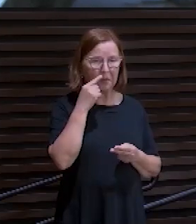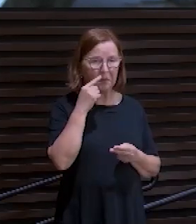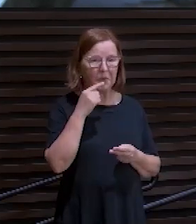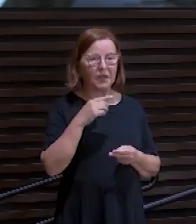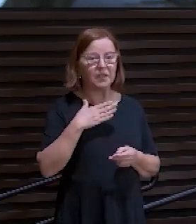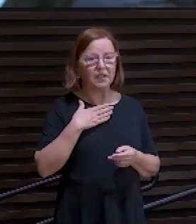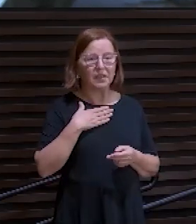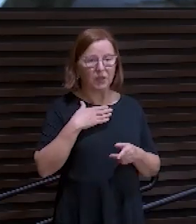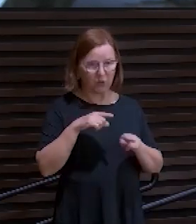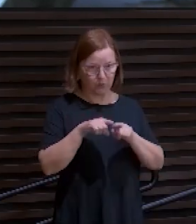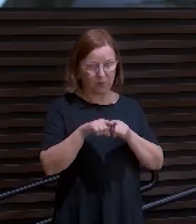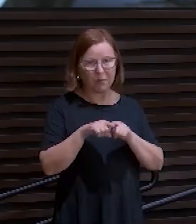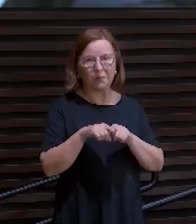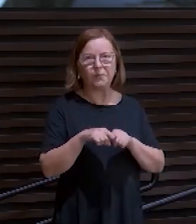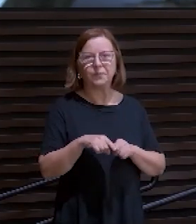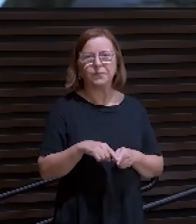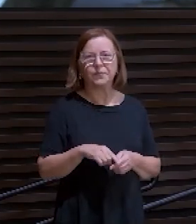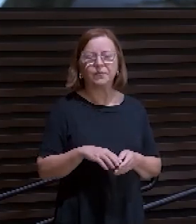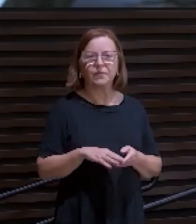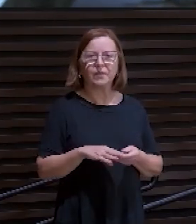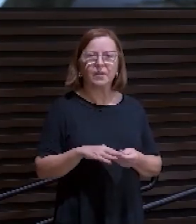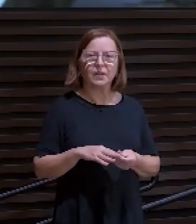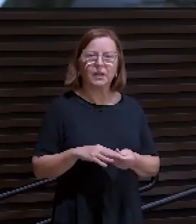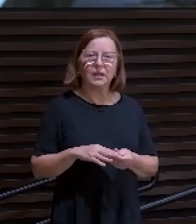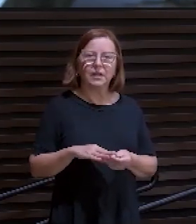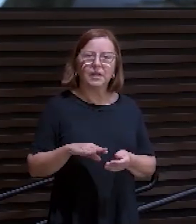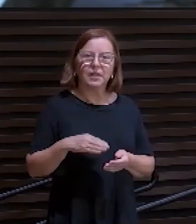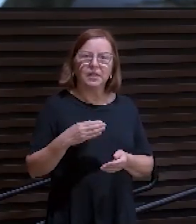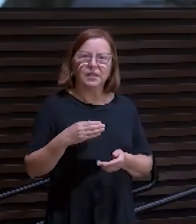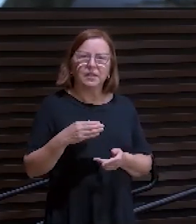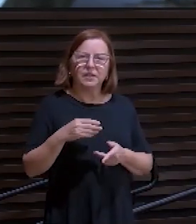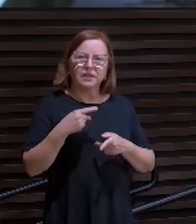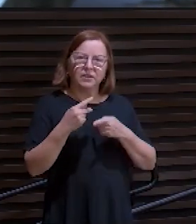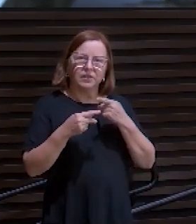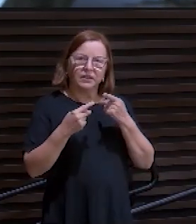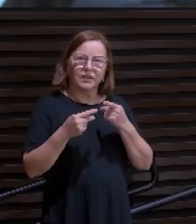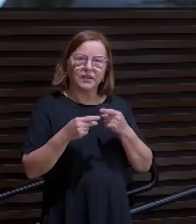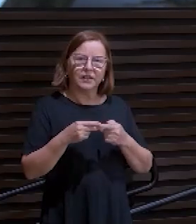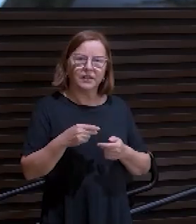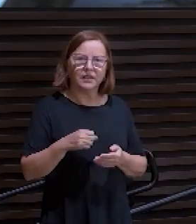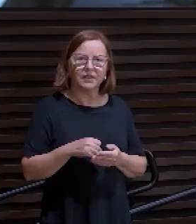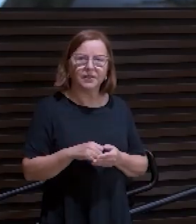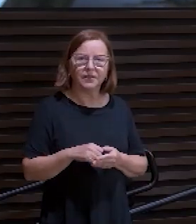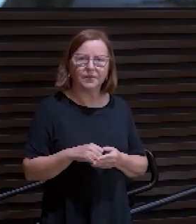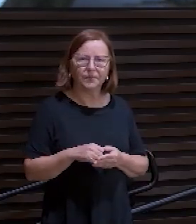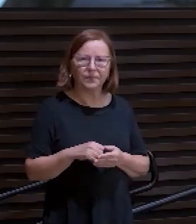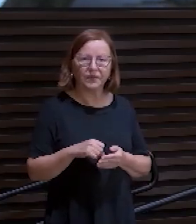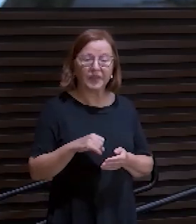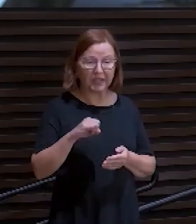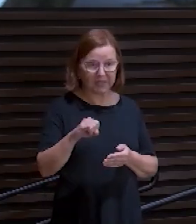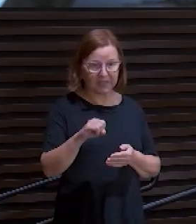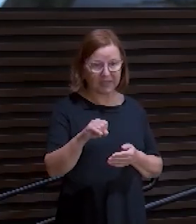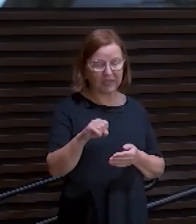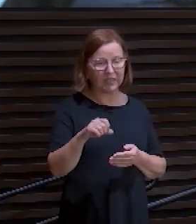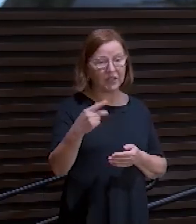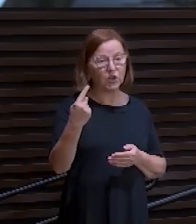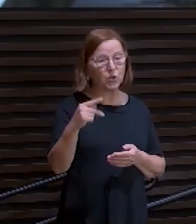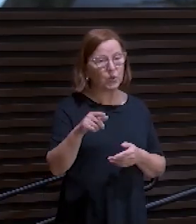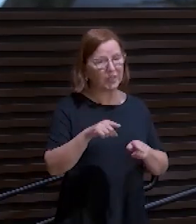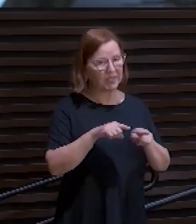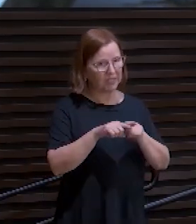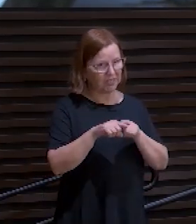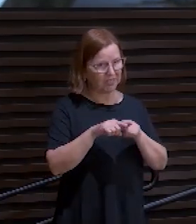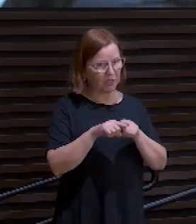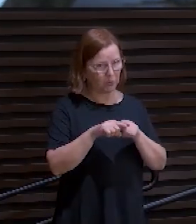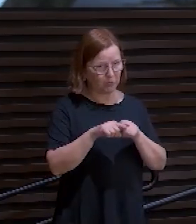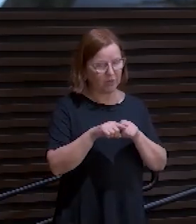pai, se deixar o pai, este morrerá. Então disseste a teus servos: se vosso irmão mais novo não descer convosco, nunca mais me vereis